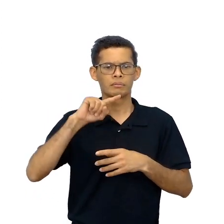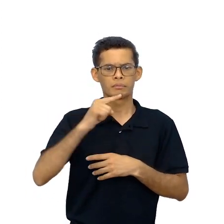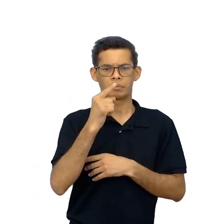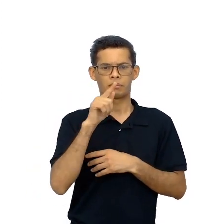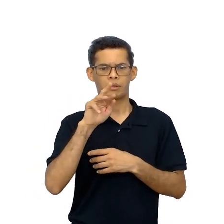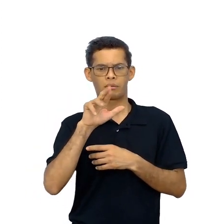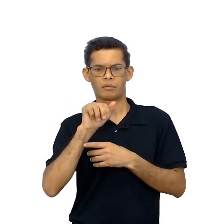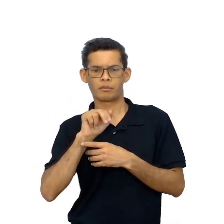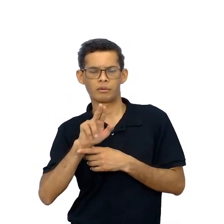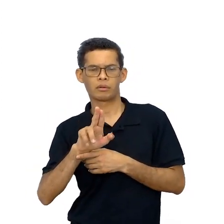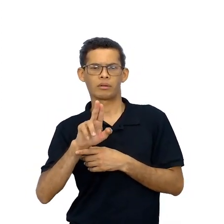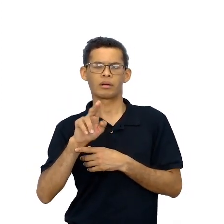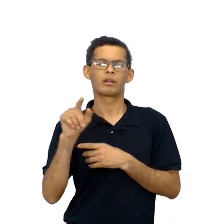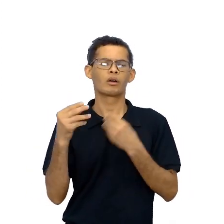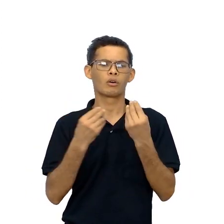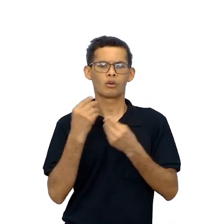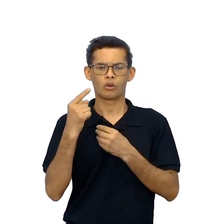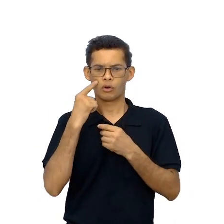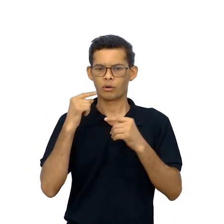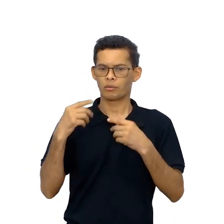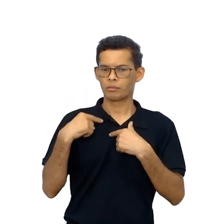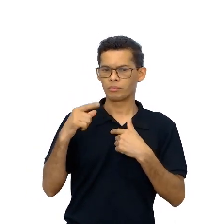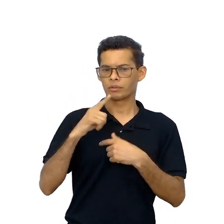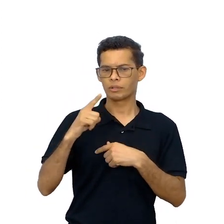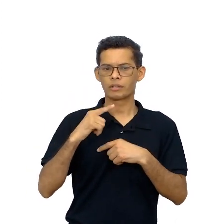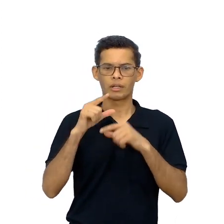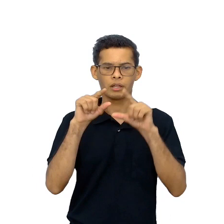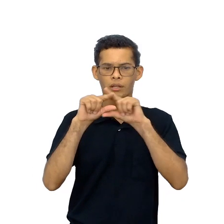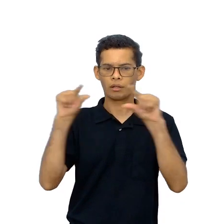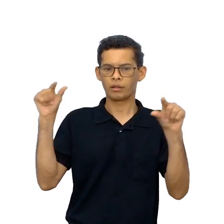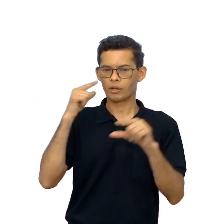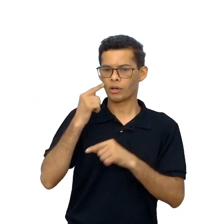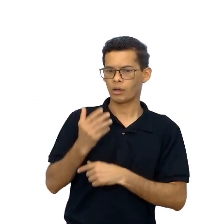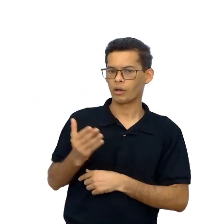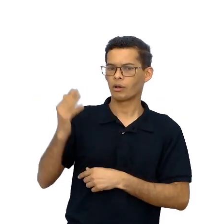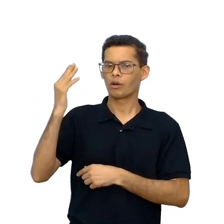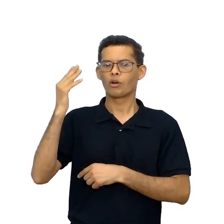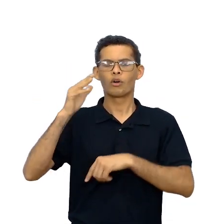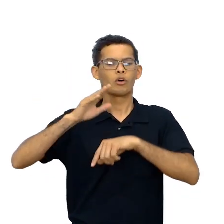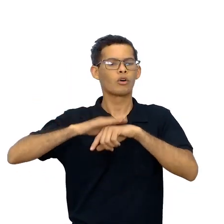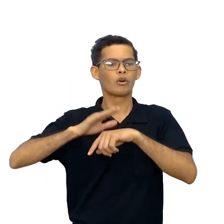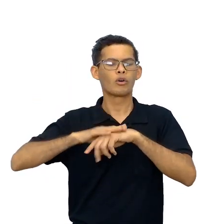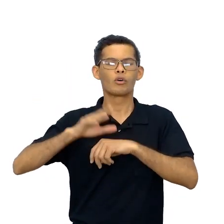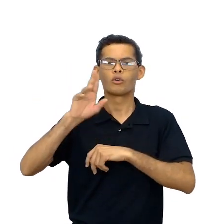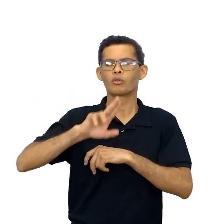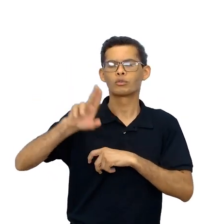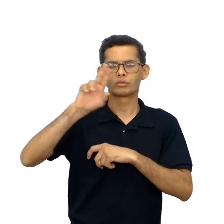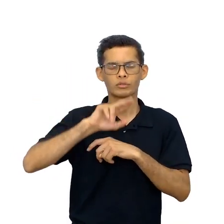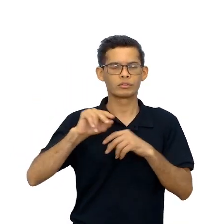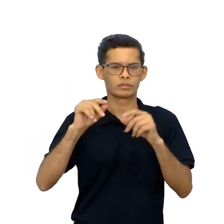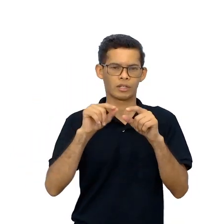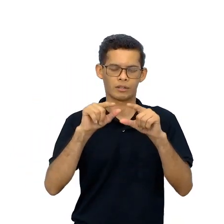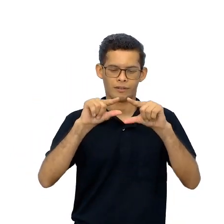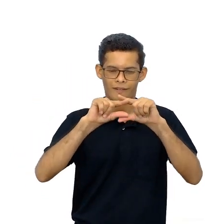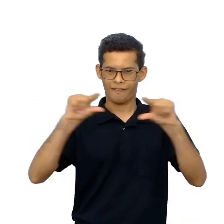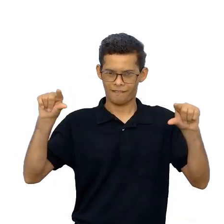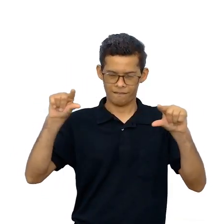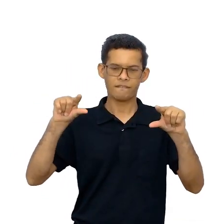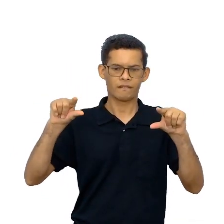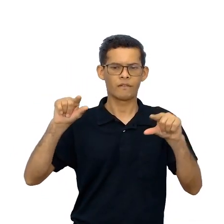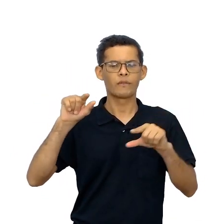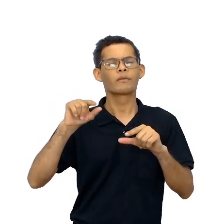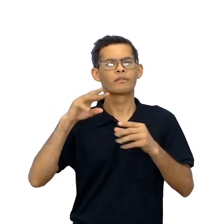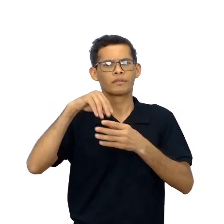redutíveis à forma x mais b igual a c, fazendo uso das propriedades da igualdade. Vocês percebem que a gente tem